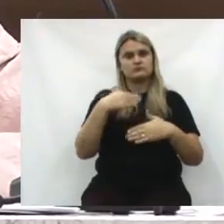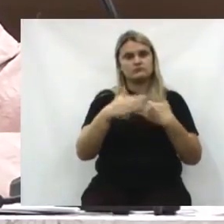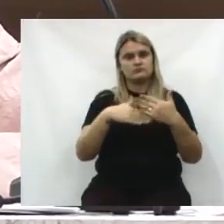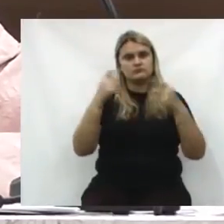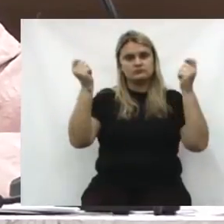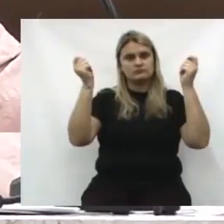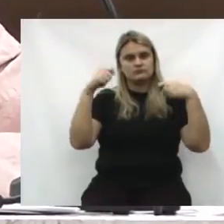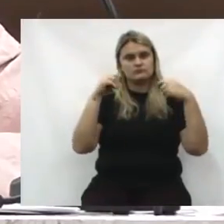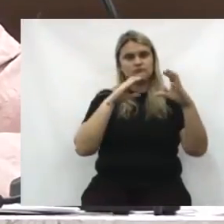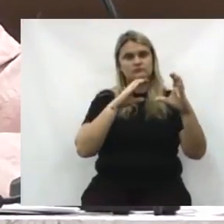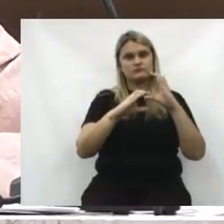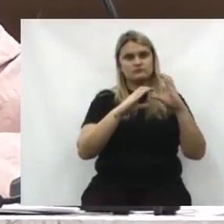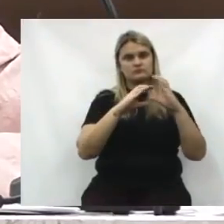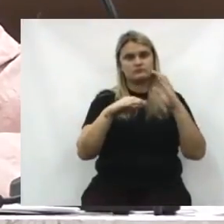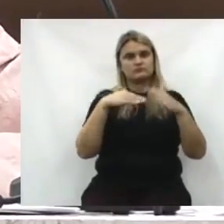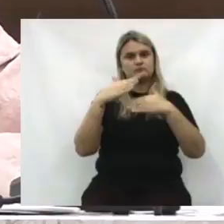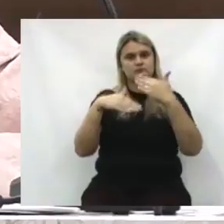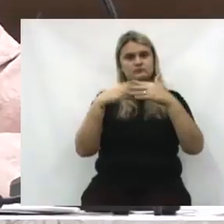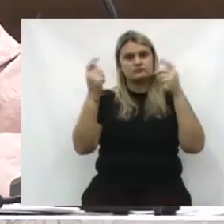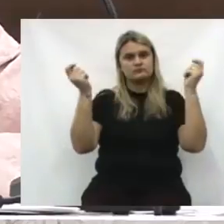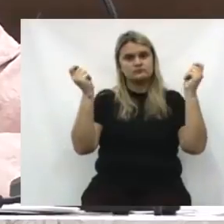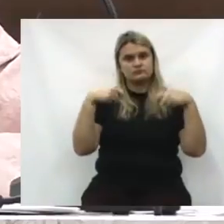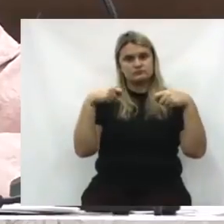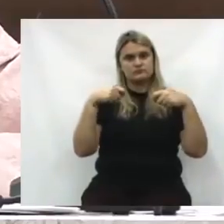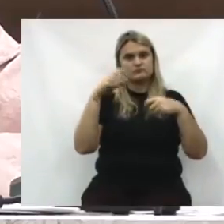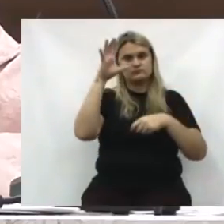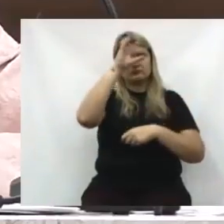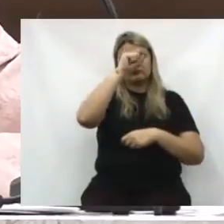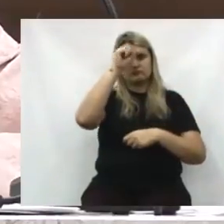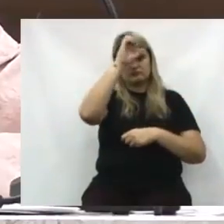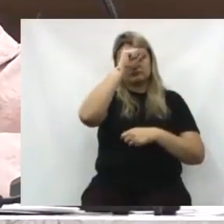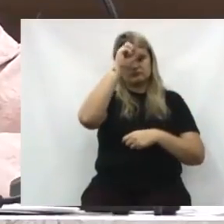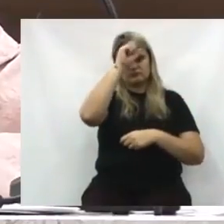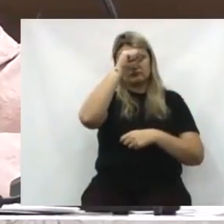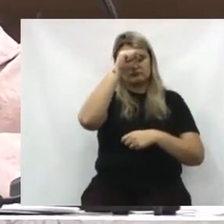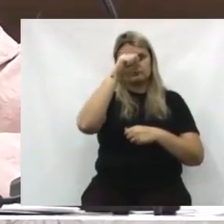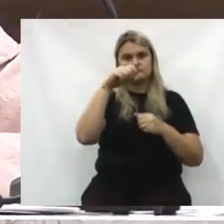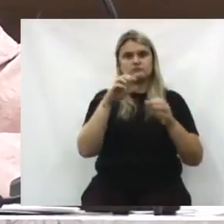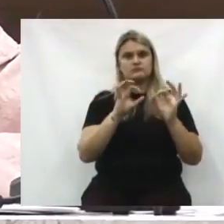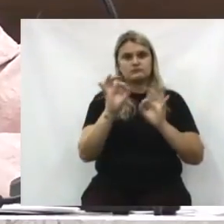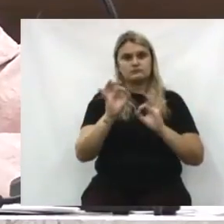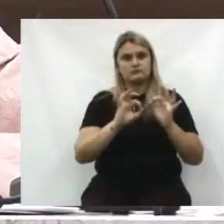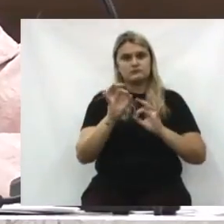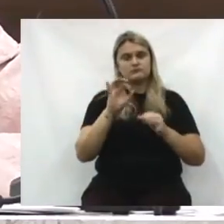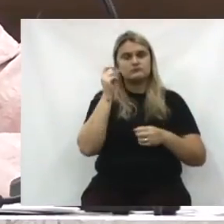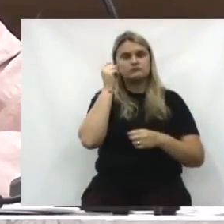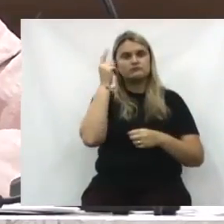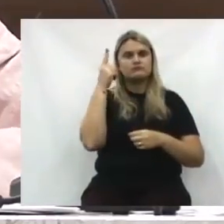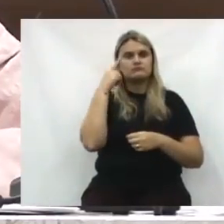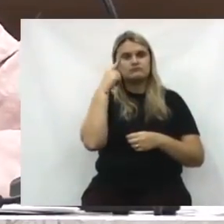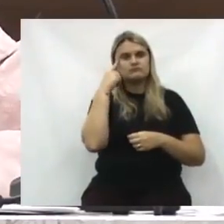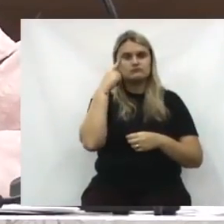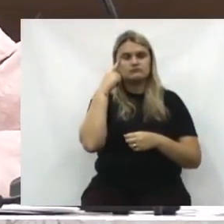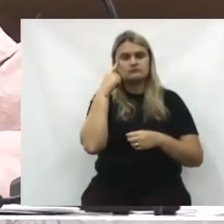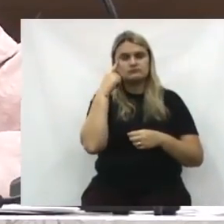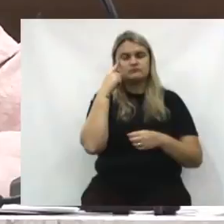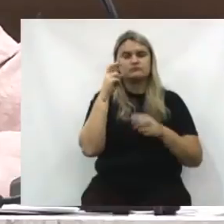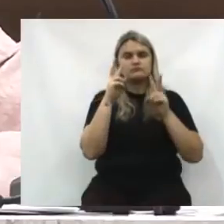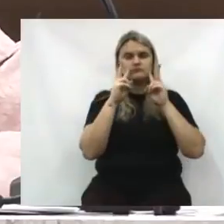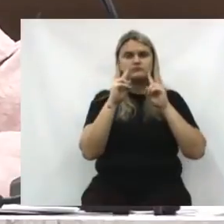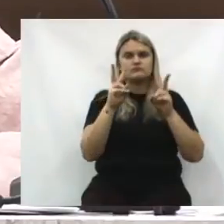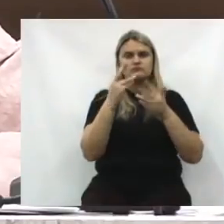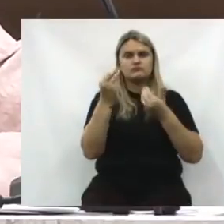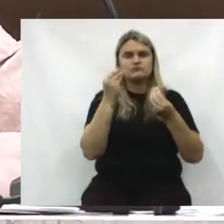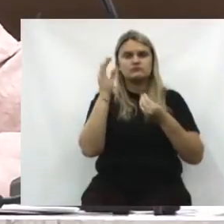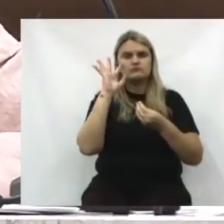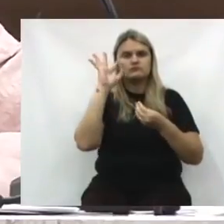intelecto, desenvolver a capacidade de comunicação, desenvolver a capacidade de aprender, formular